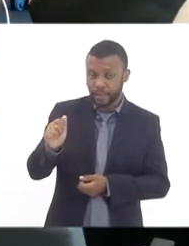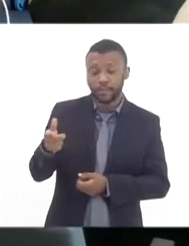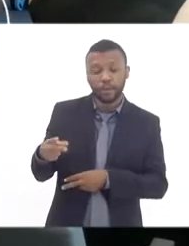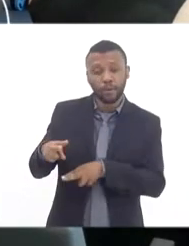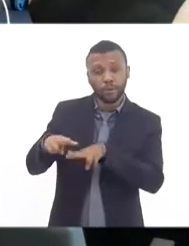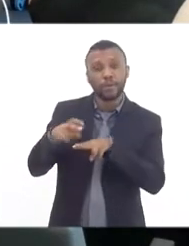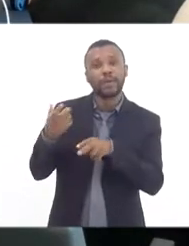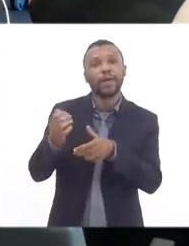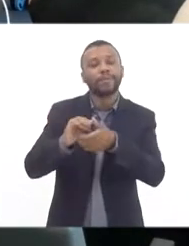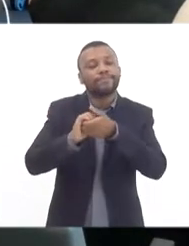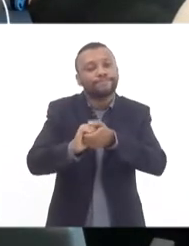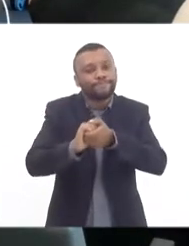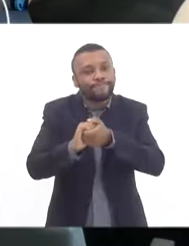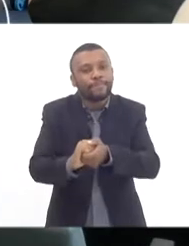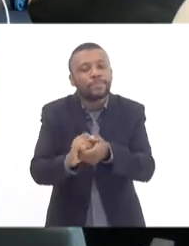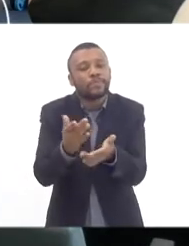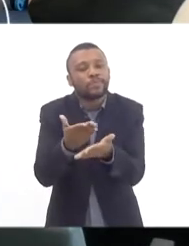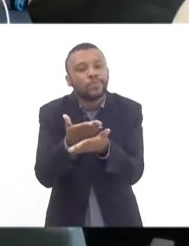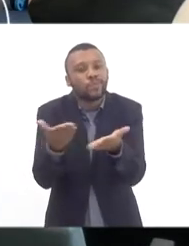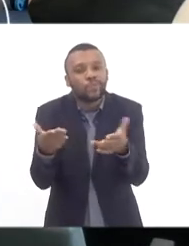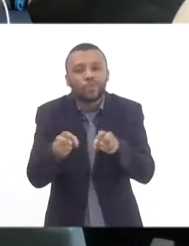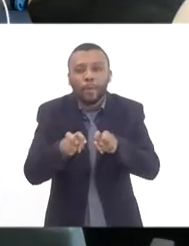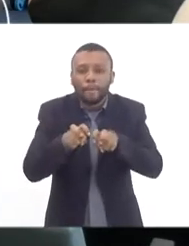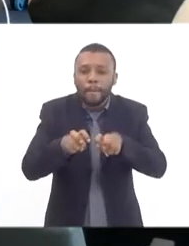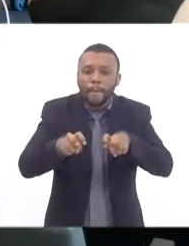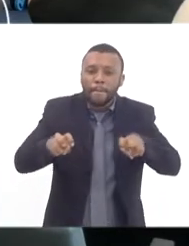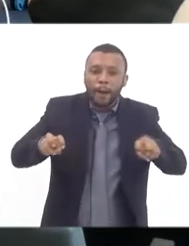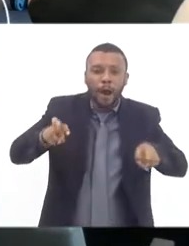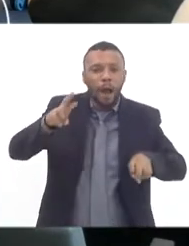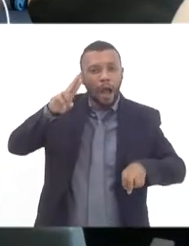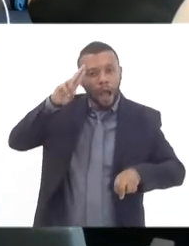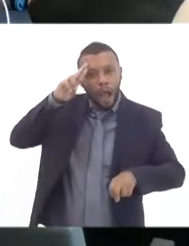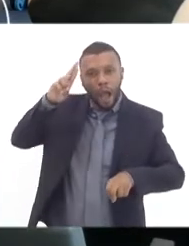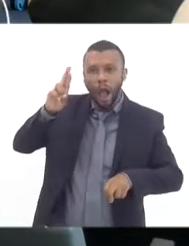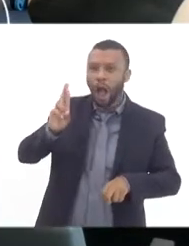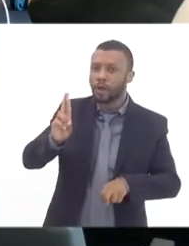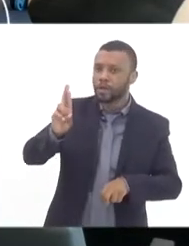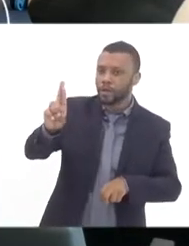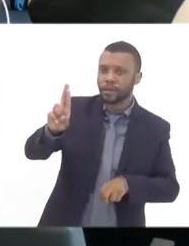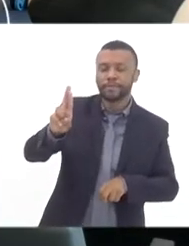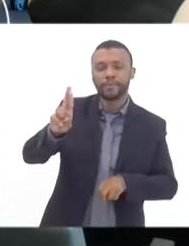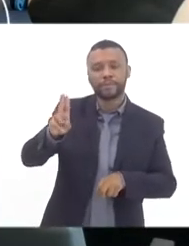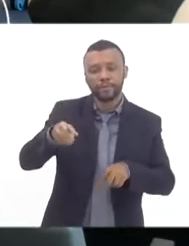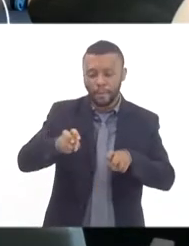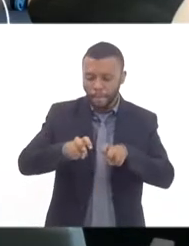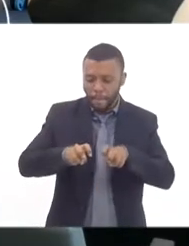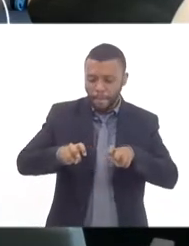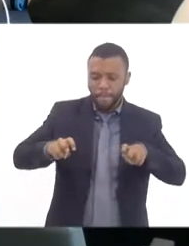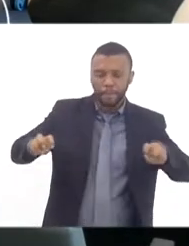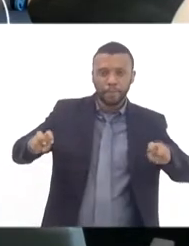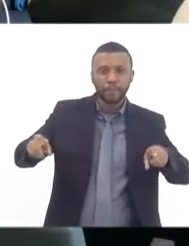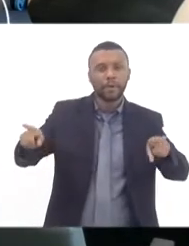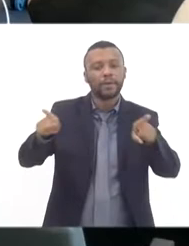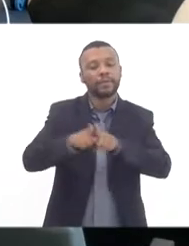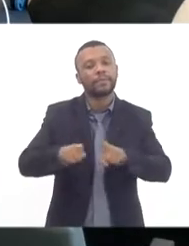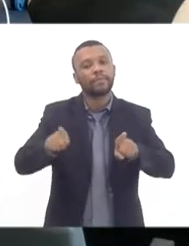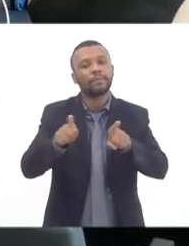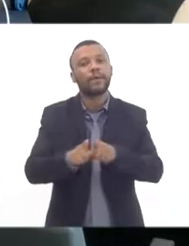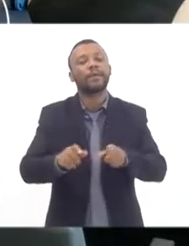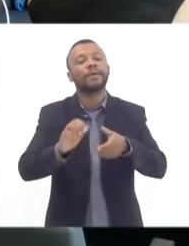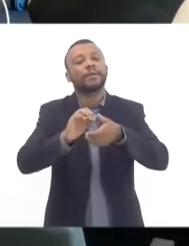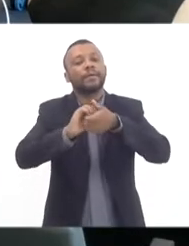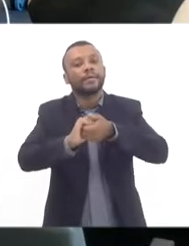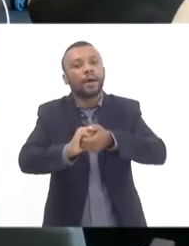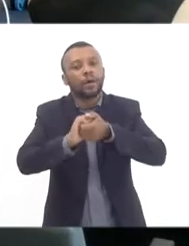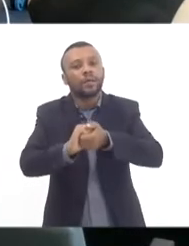cumprimentar os demais membros e autoridades que se encontram na mesa. Saudar